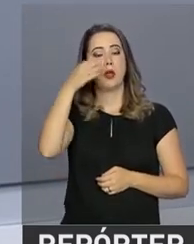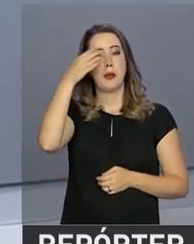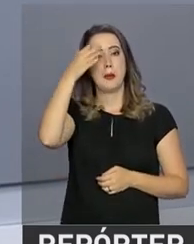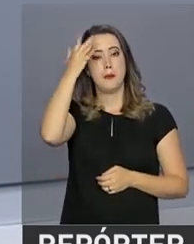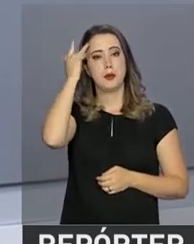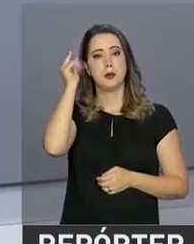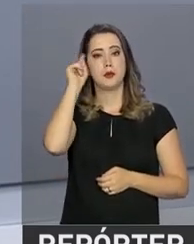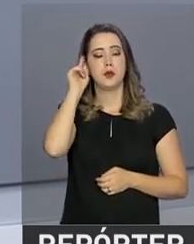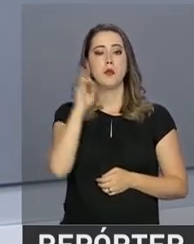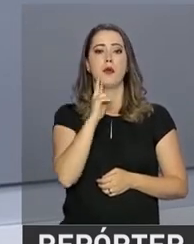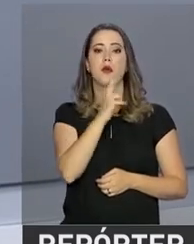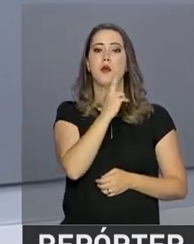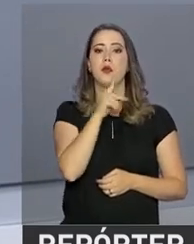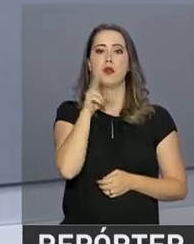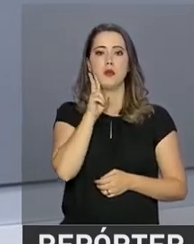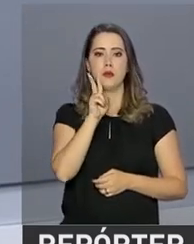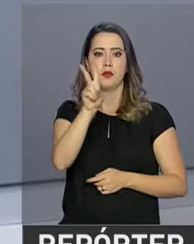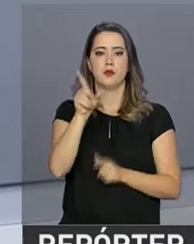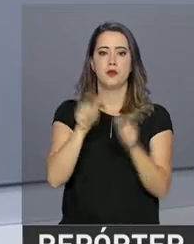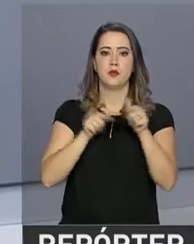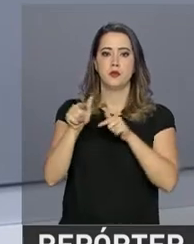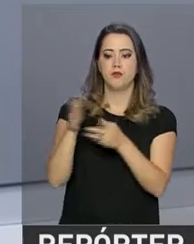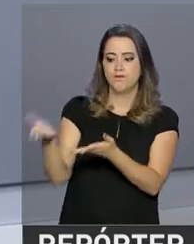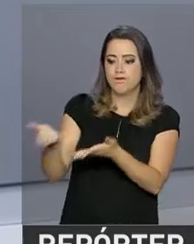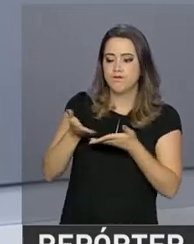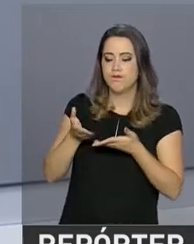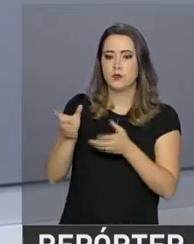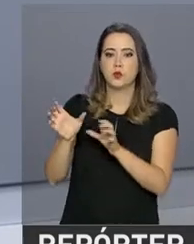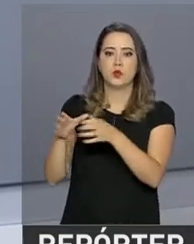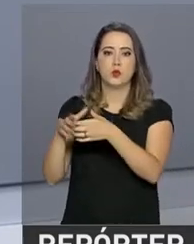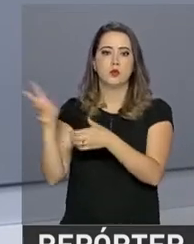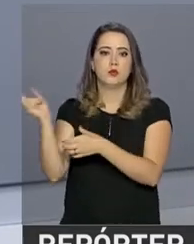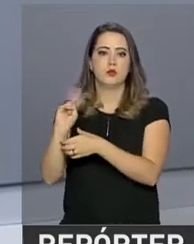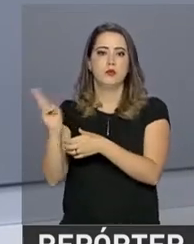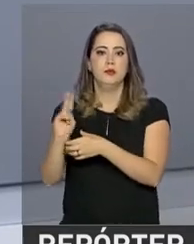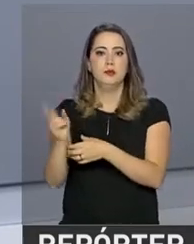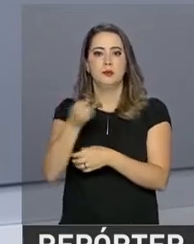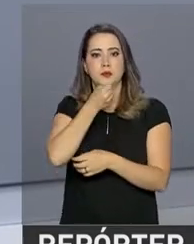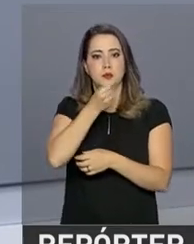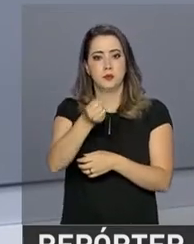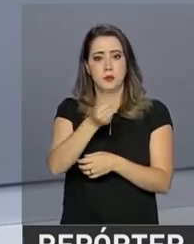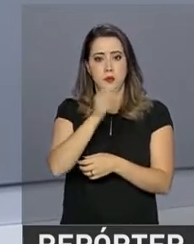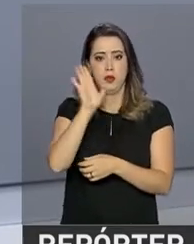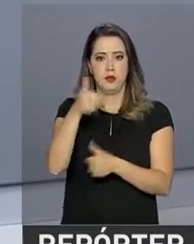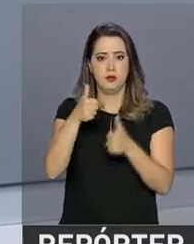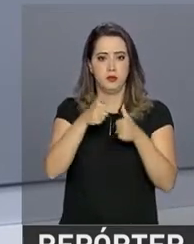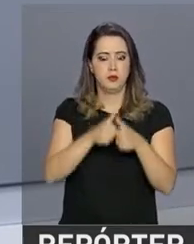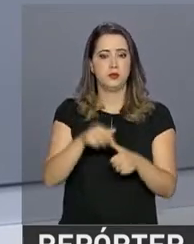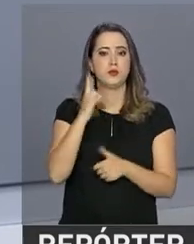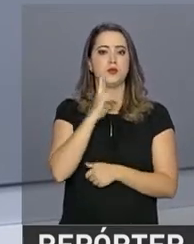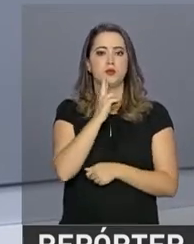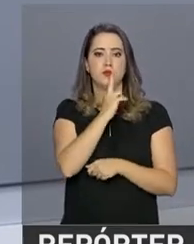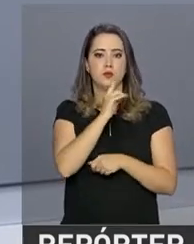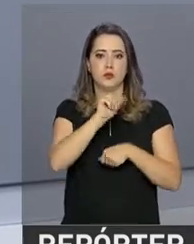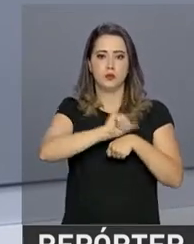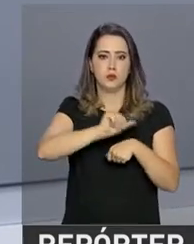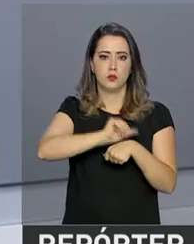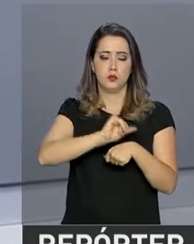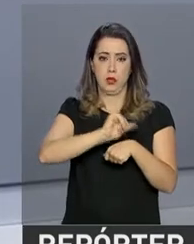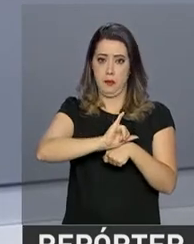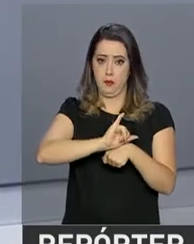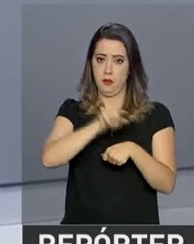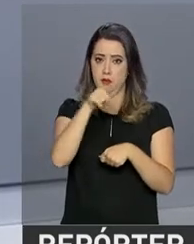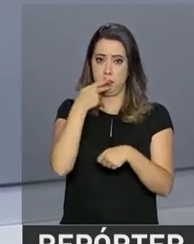acompanhar o trabalho da acolhida dos imigrantes elano a repórter gabriela noronha já está em boa vista e tem